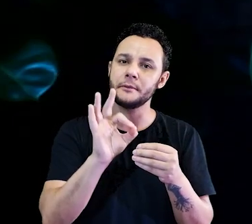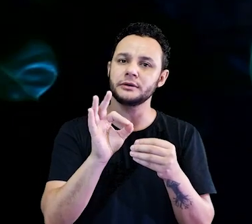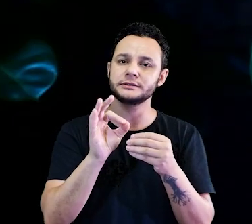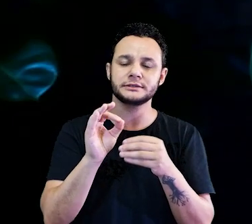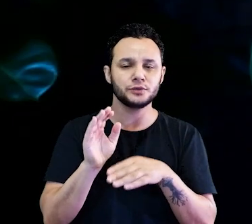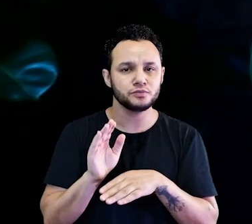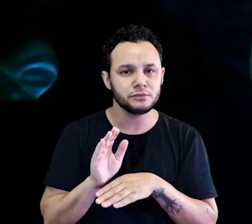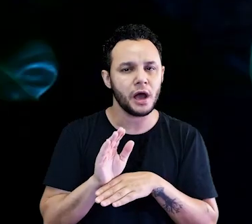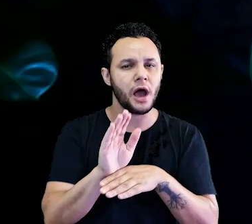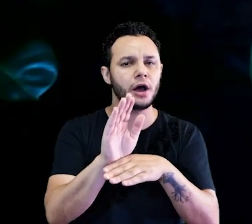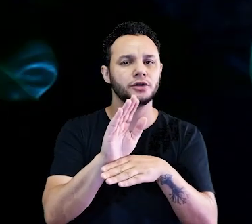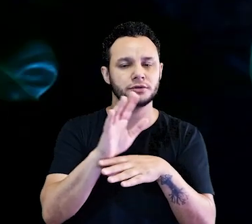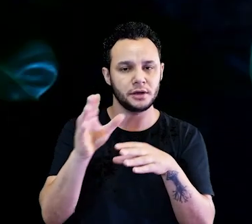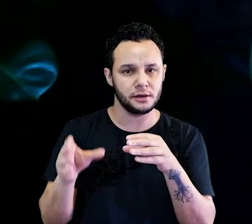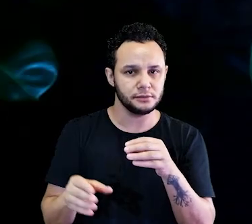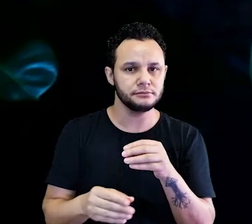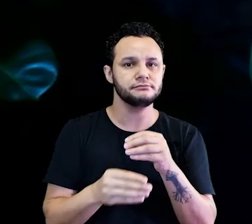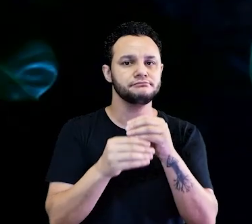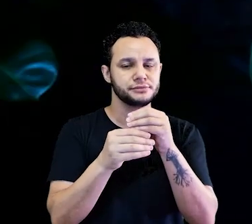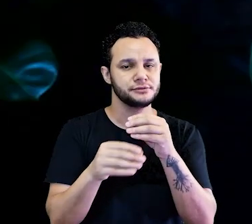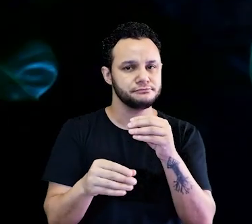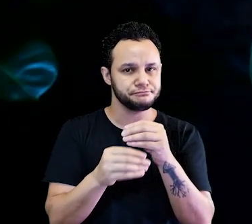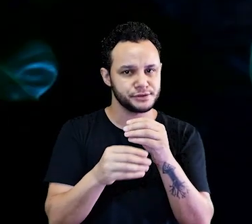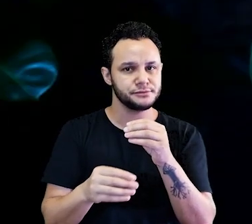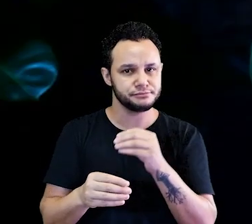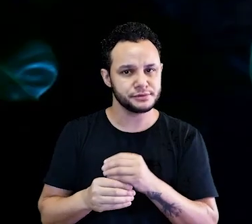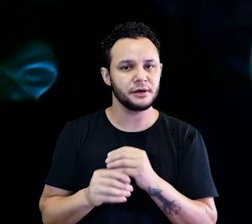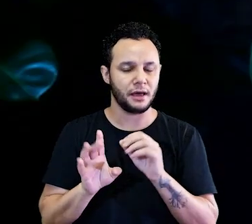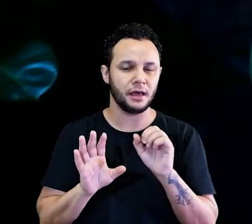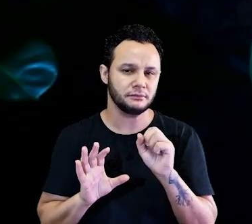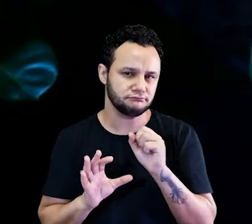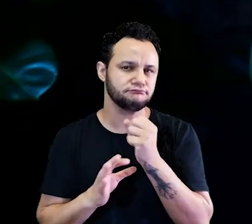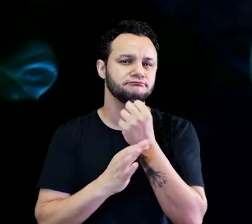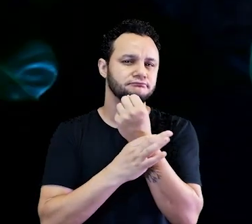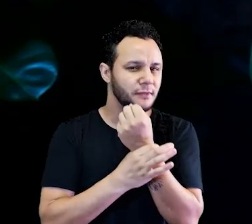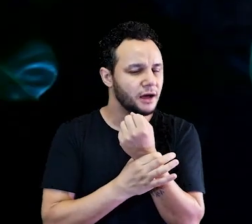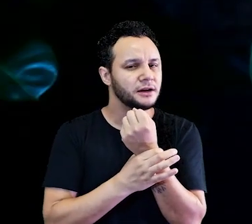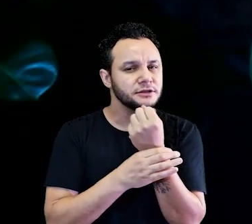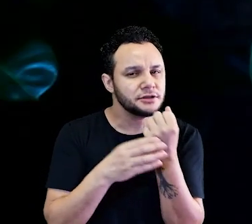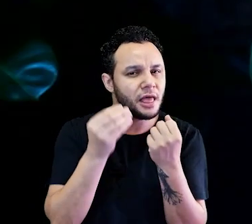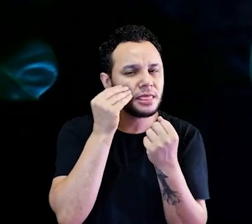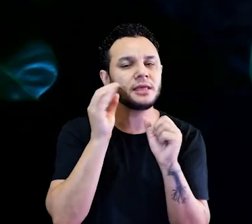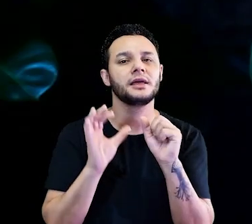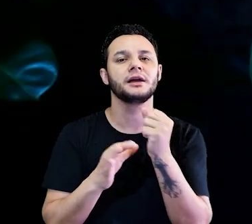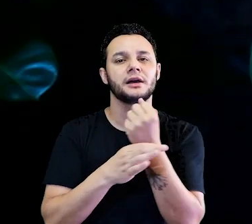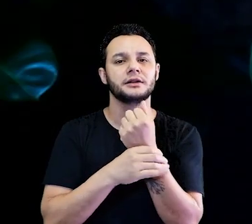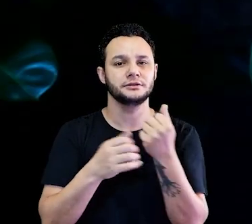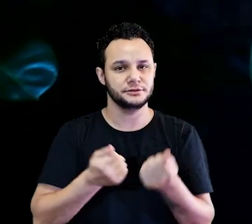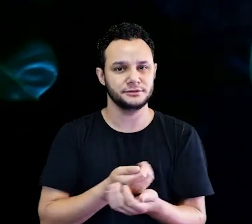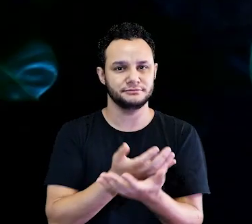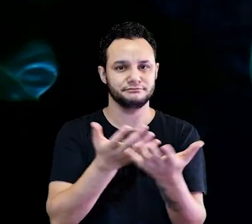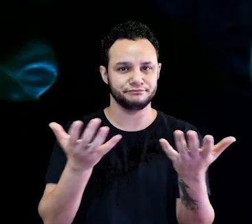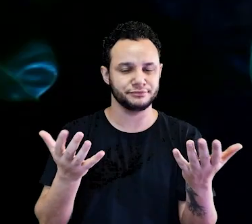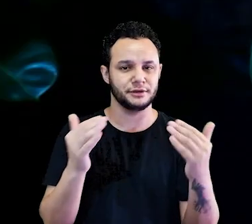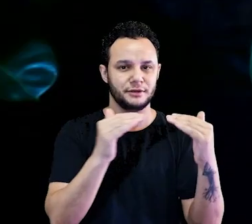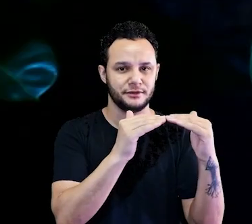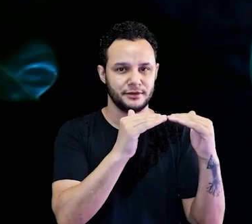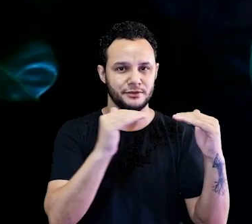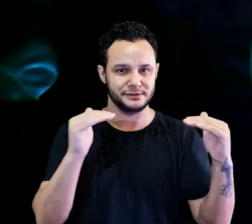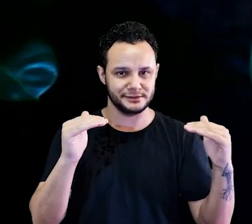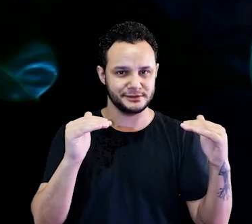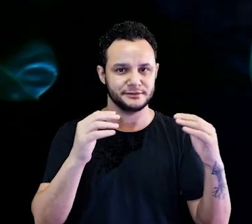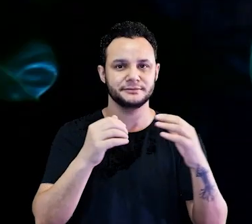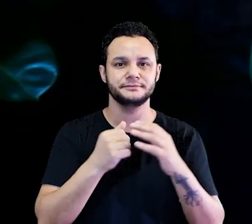recursos, né, para complementar, né, e para tentar garantir uma certa equalização na oferta da